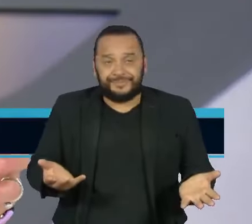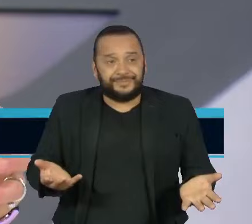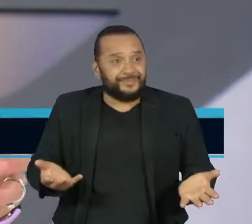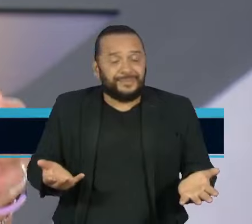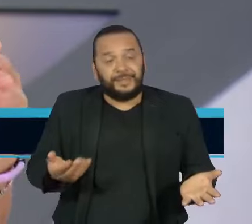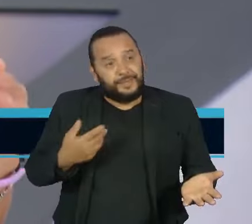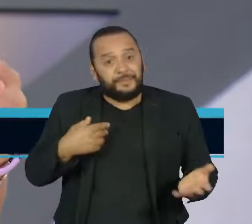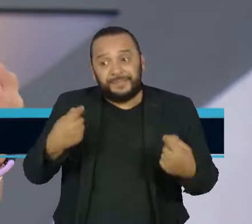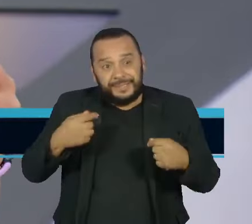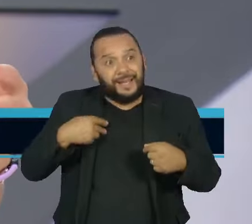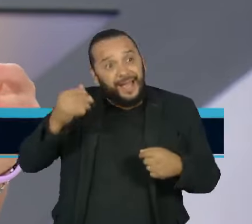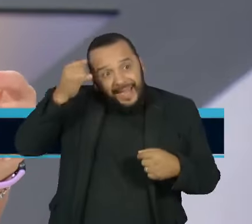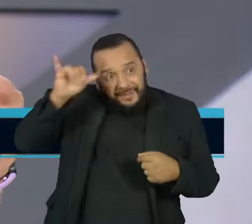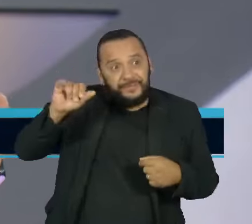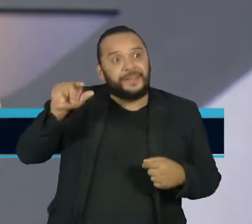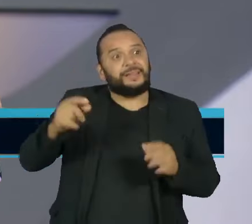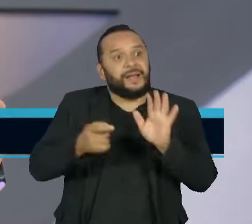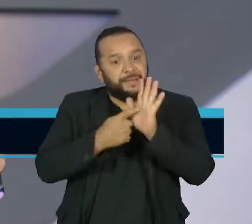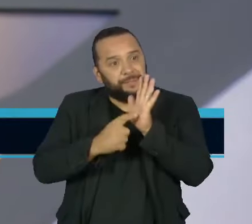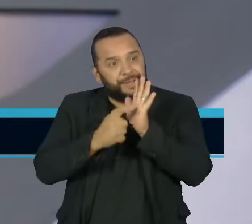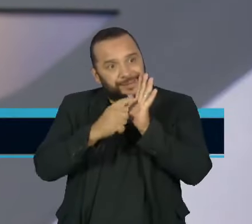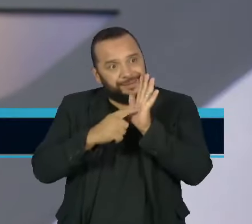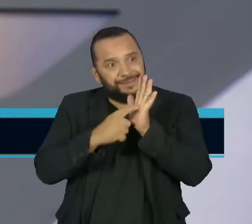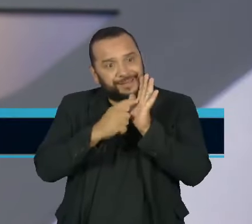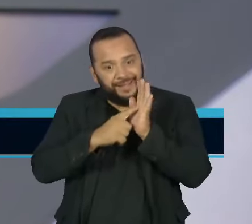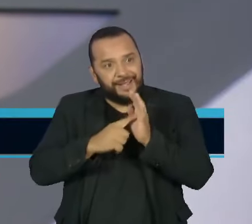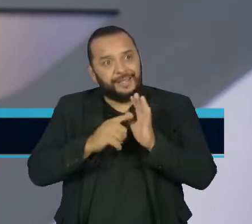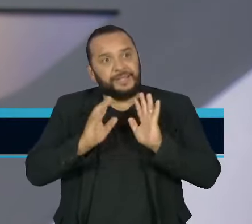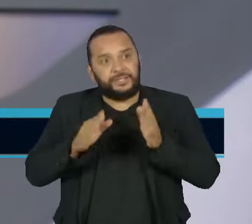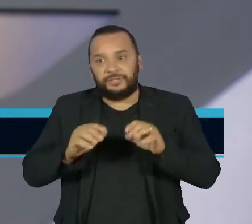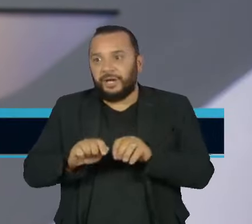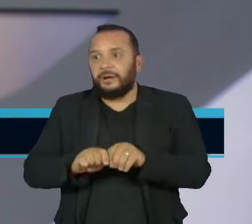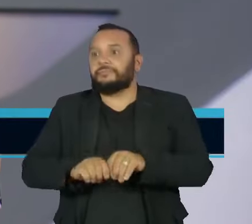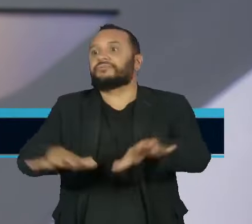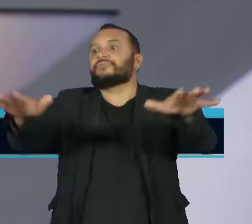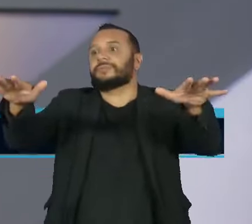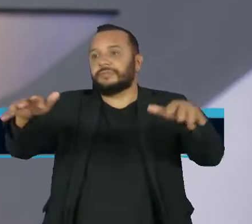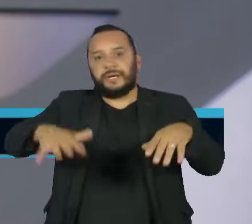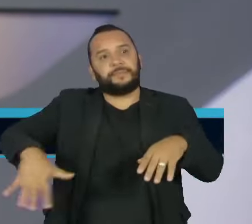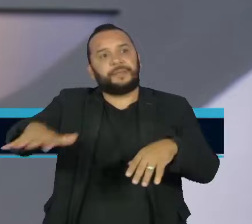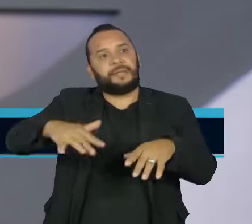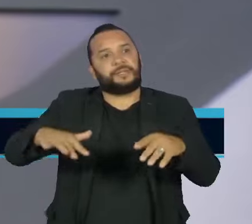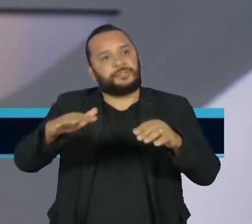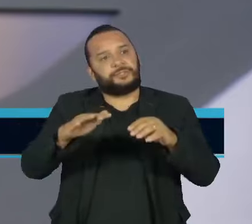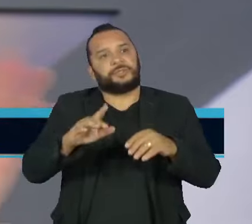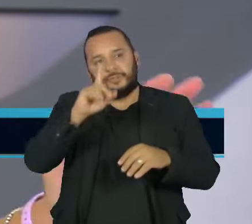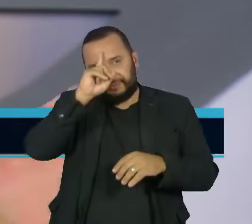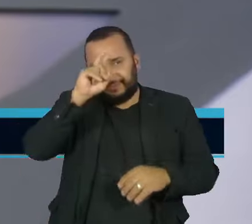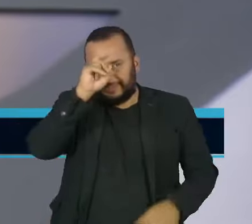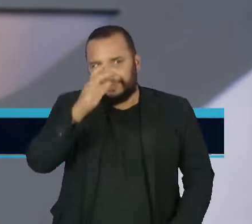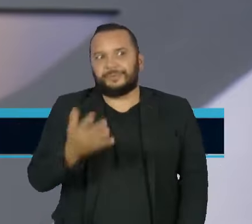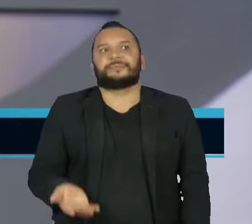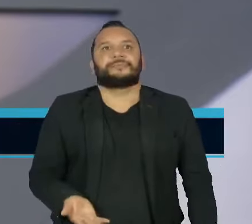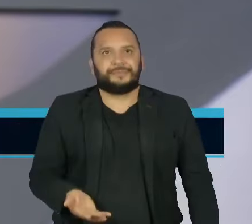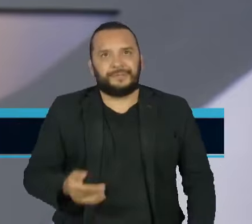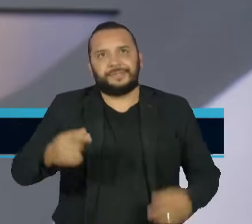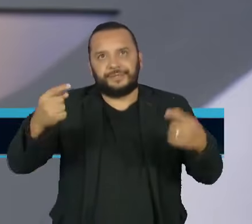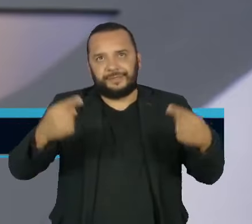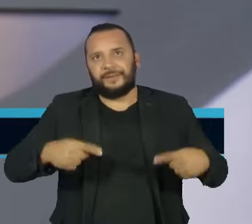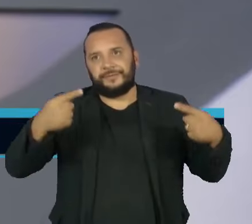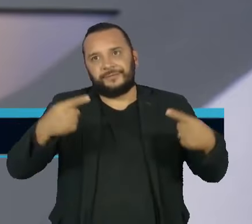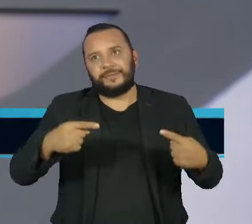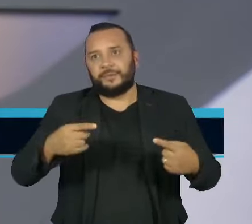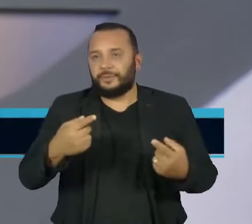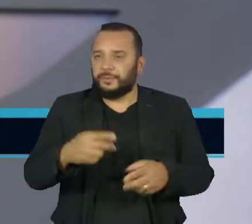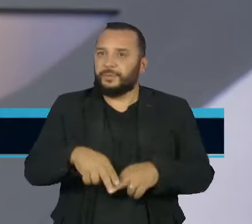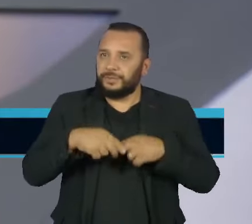preciso evitar que essa bactéria Vá para outros pacientes e contamine o meu ambiente hospitalar então é um tremendo desafio por isso que a